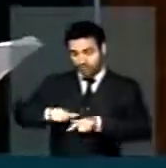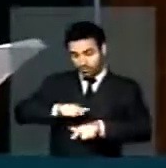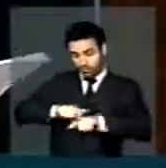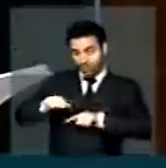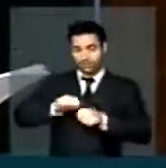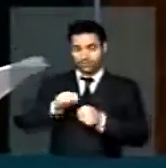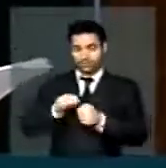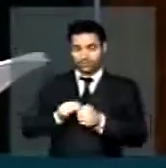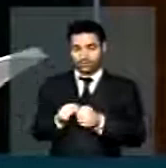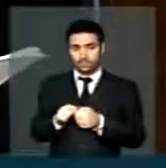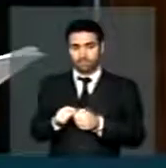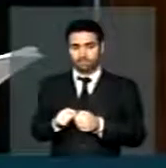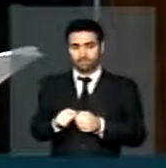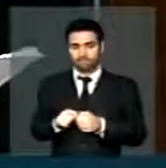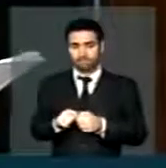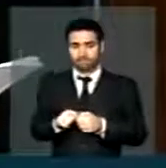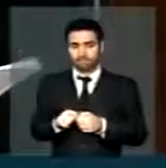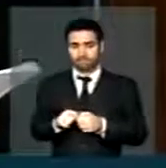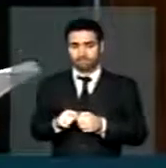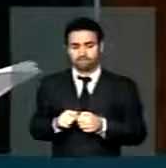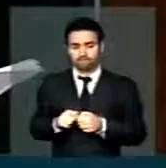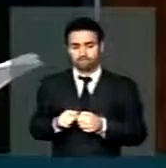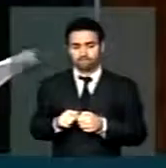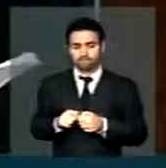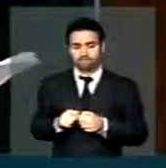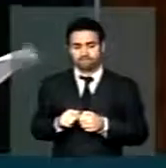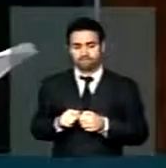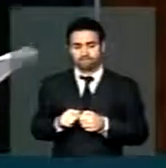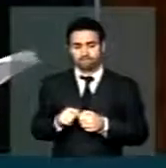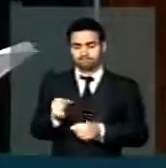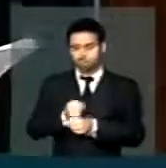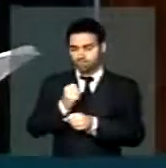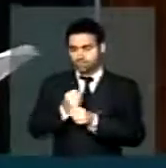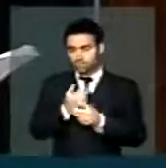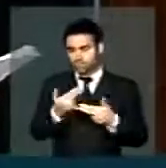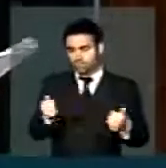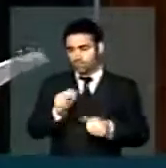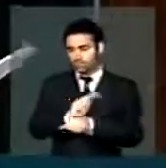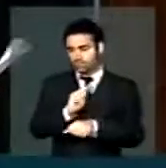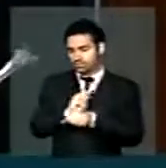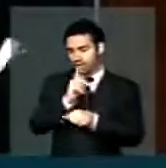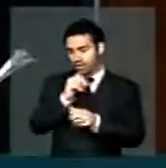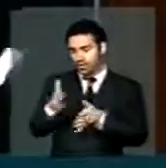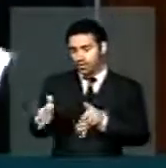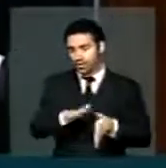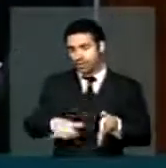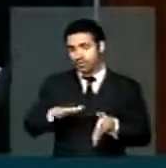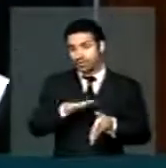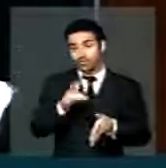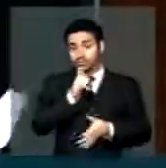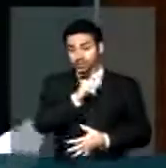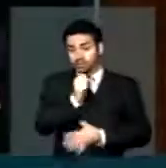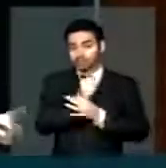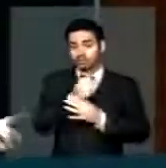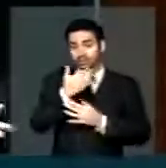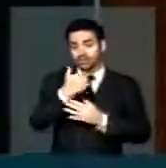trabalho em relação às condições de barragens, em relação às reservas hídricas, para garantir o melhor desenvolvimento. Então,